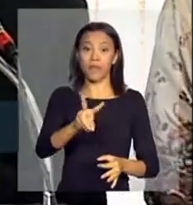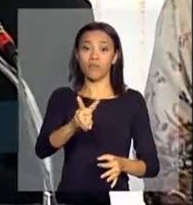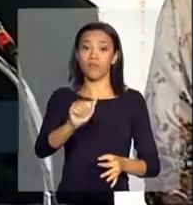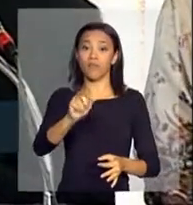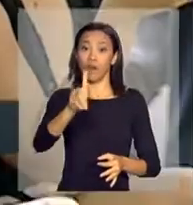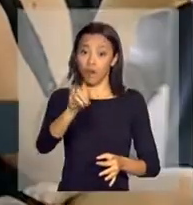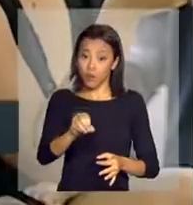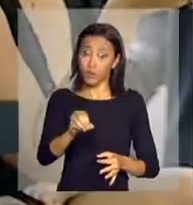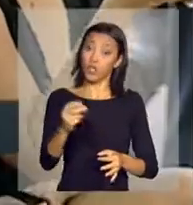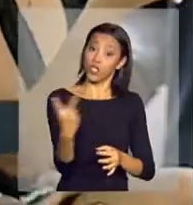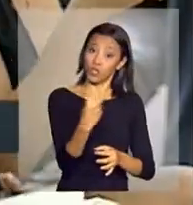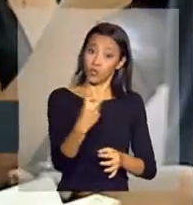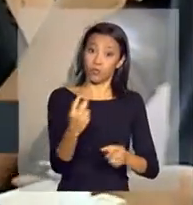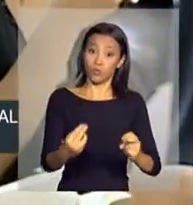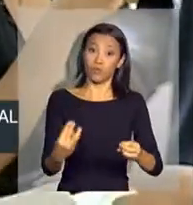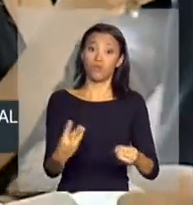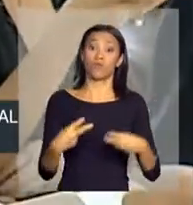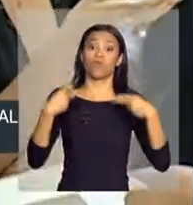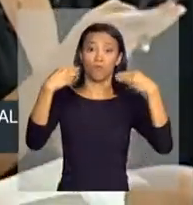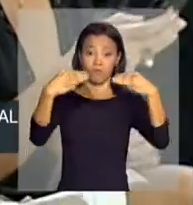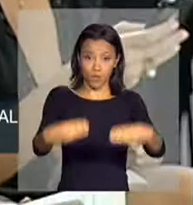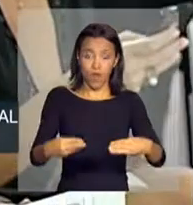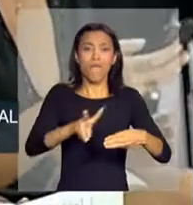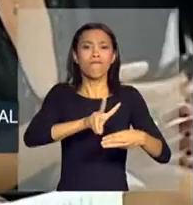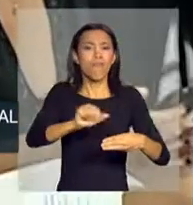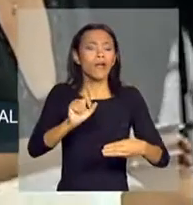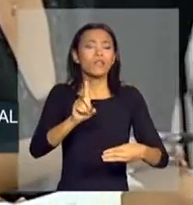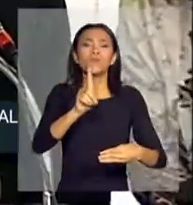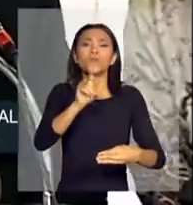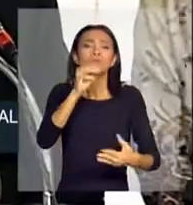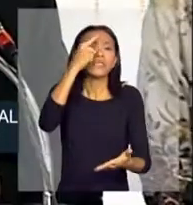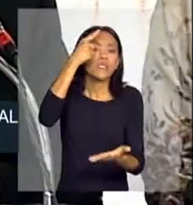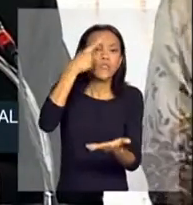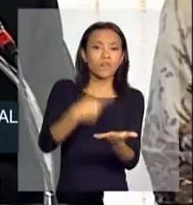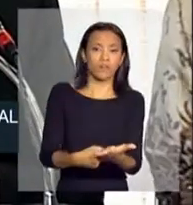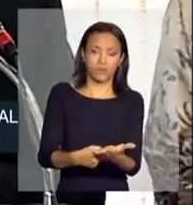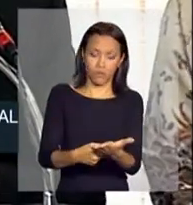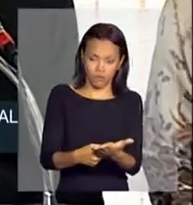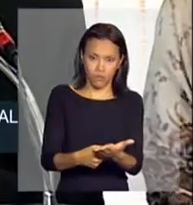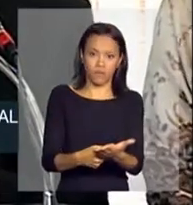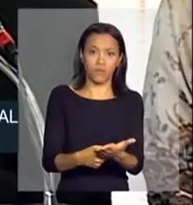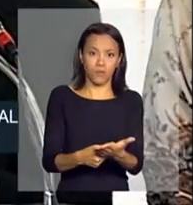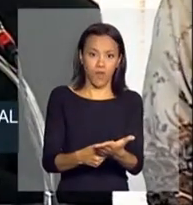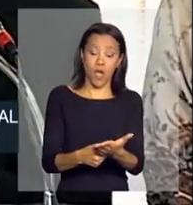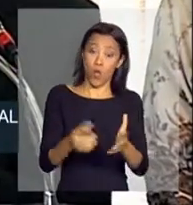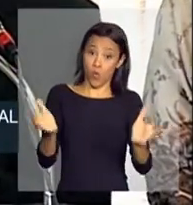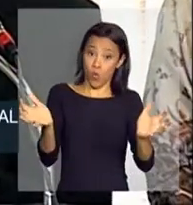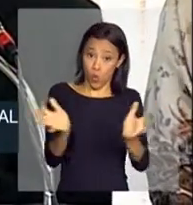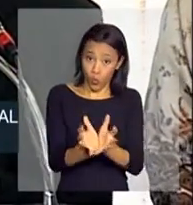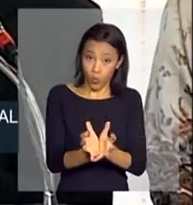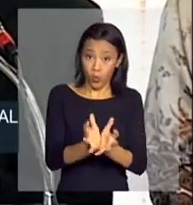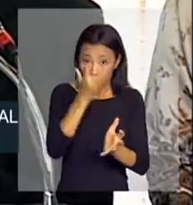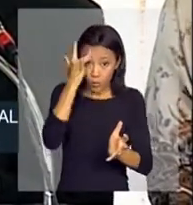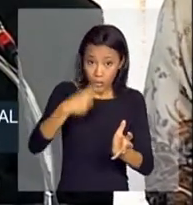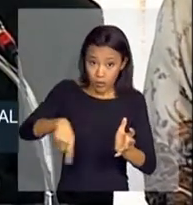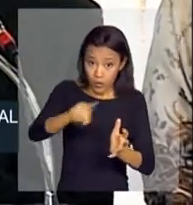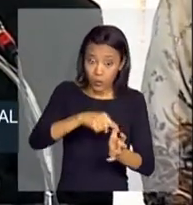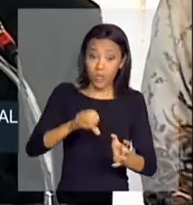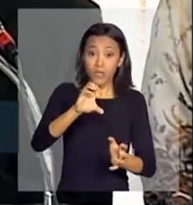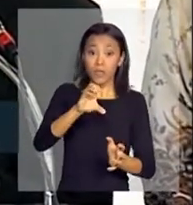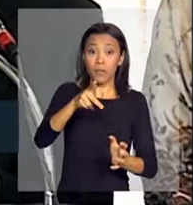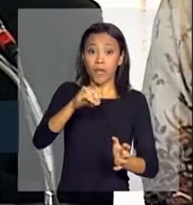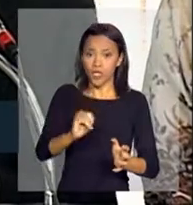com os dois Ministérios irá marcar com os membros da CPI uma